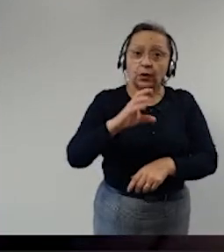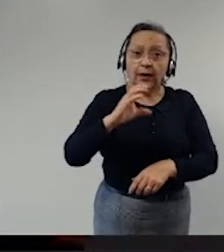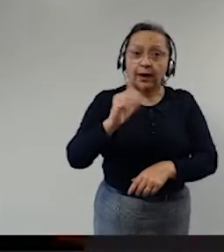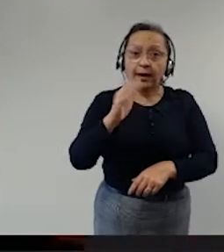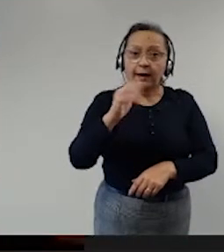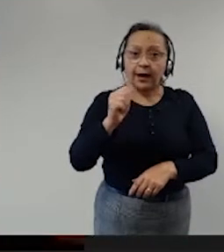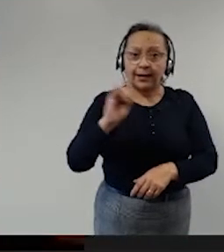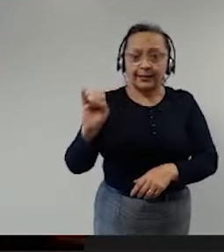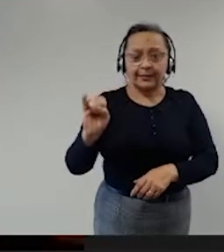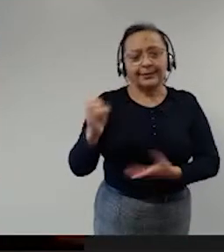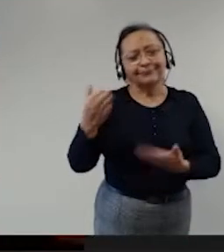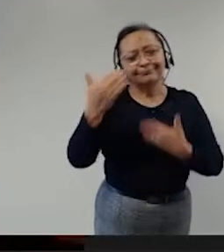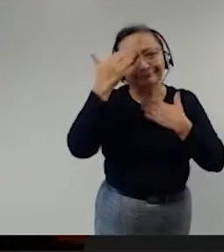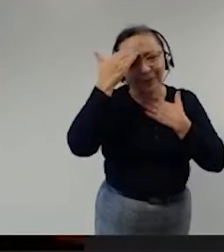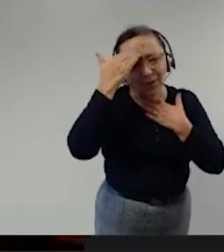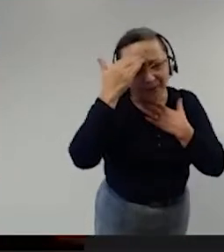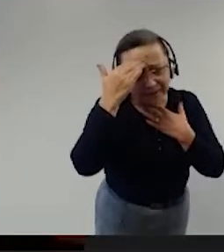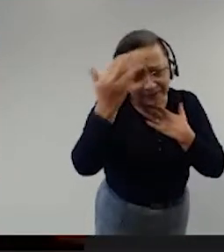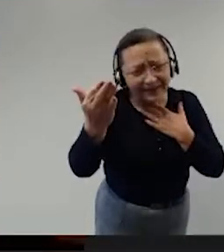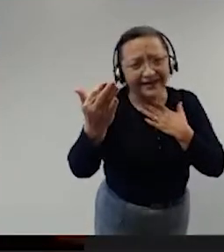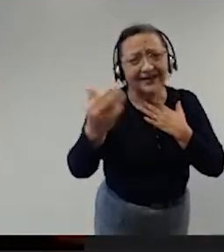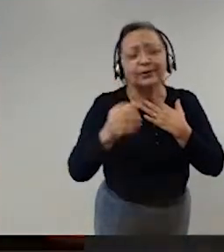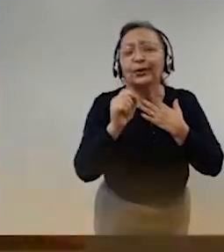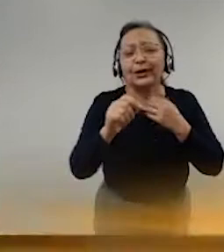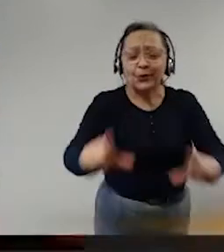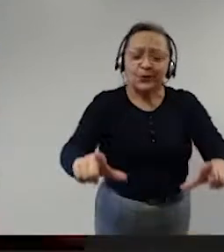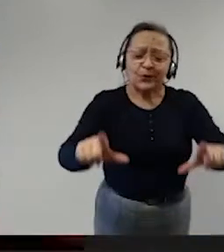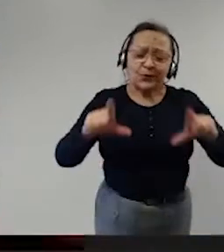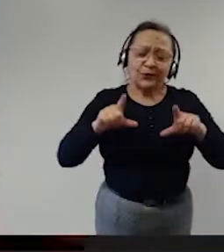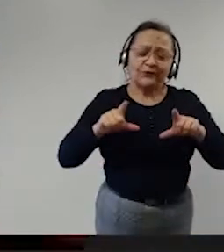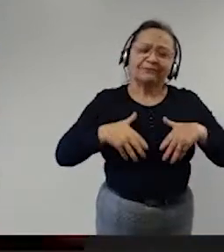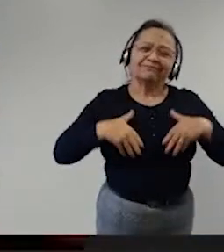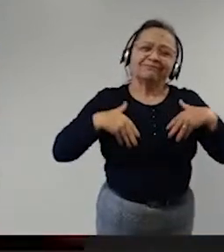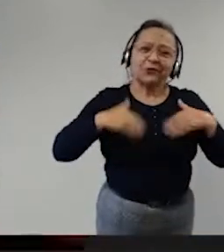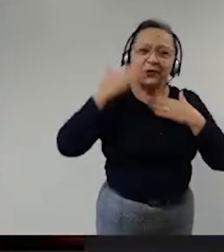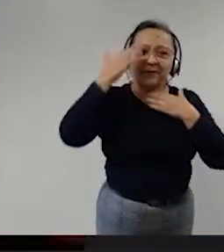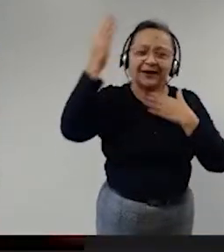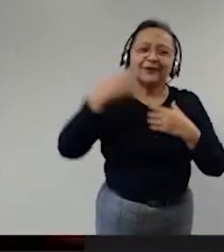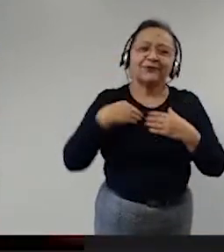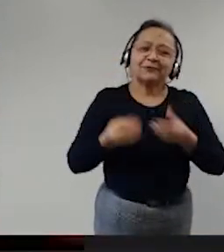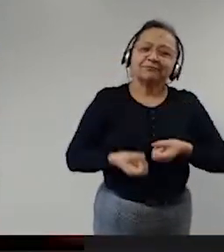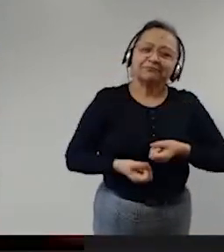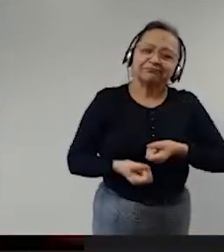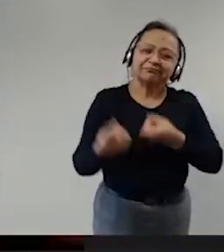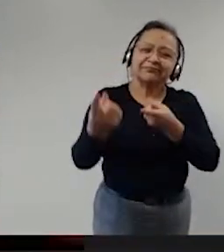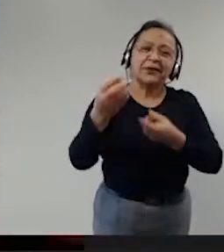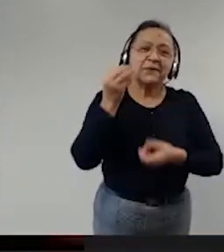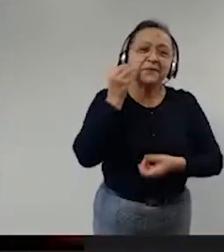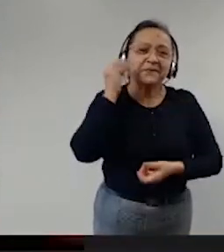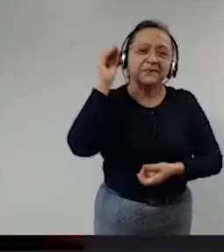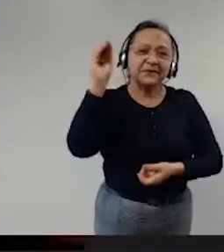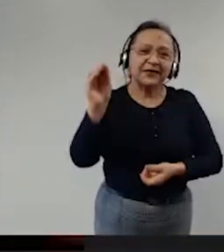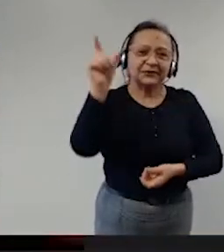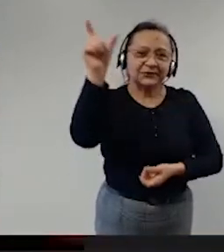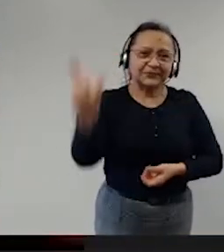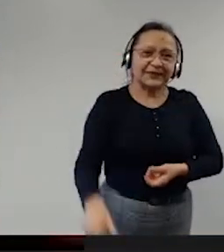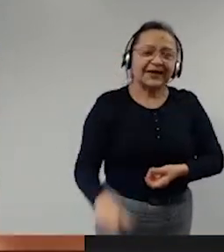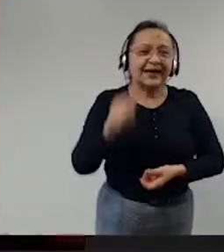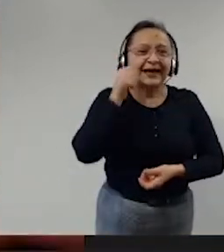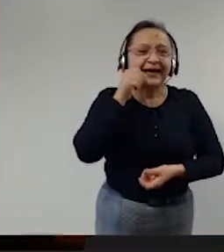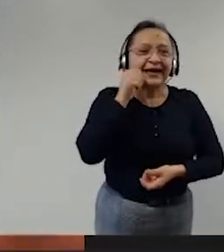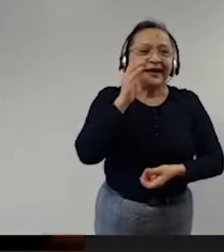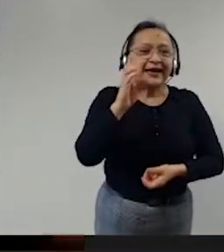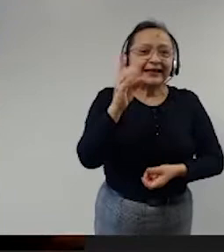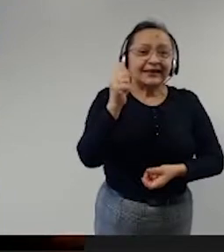Vinícius, primeiro, obrigado pelo convite. Eu quero mandar um grande beijo para a Dani. Eu acho que vocês, advogados mais novos, se tiverem que